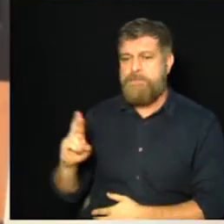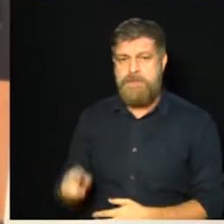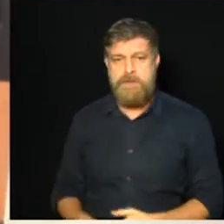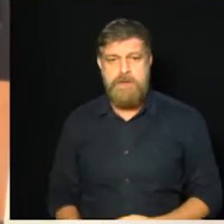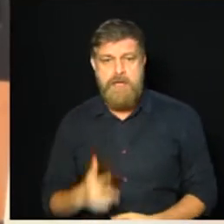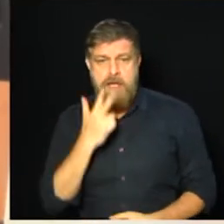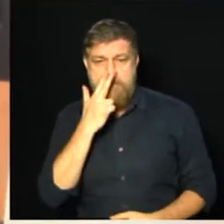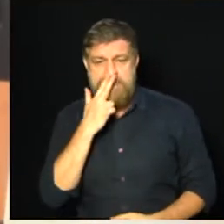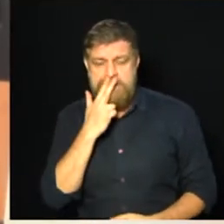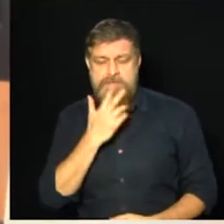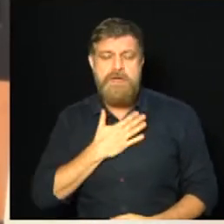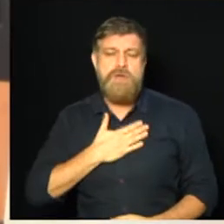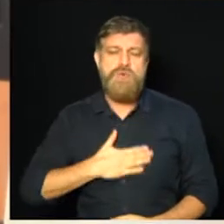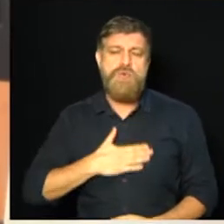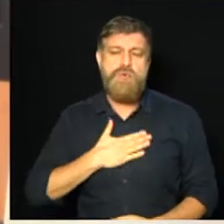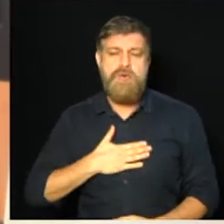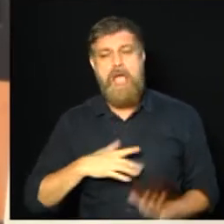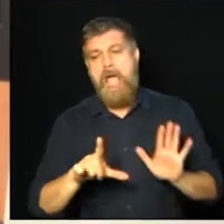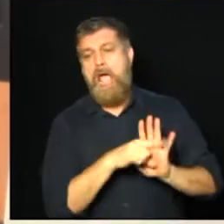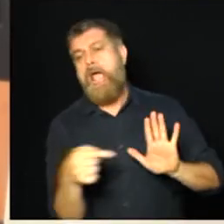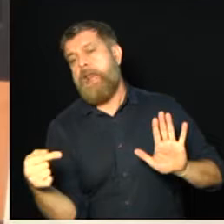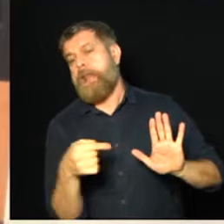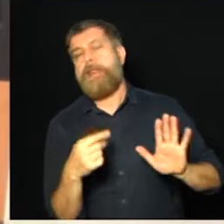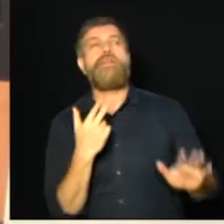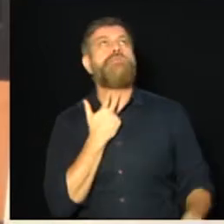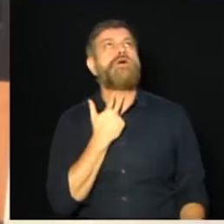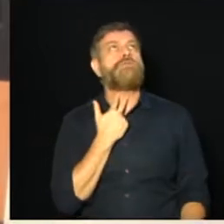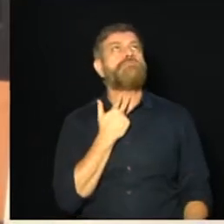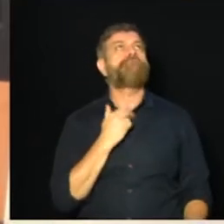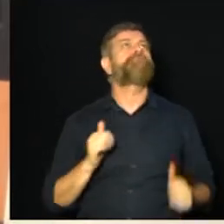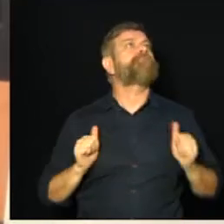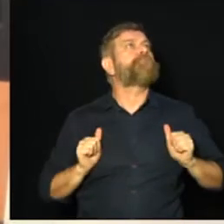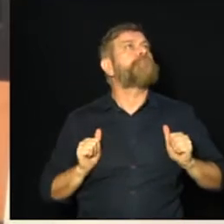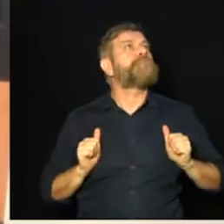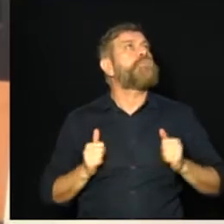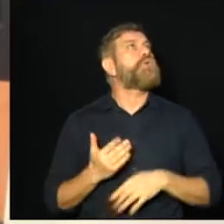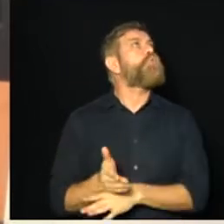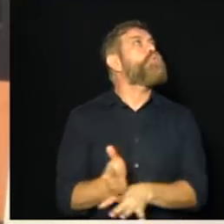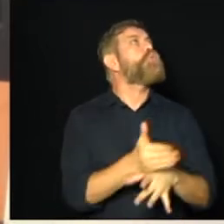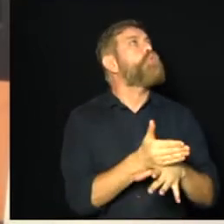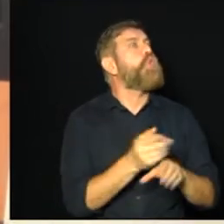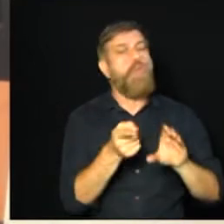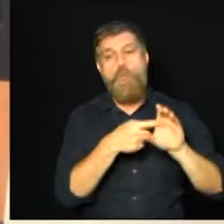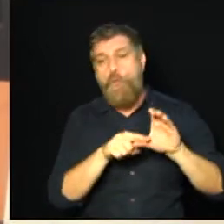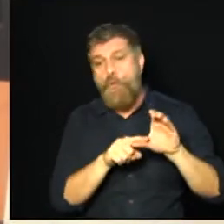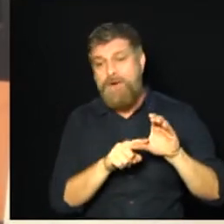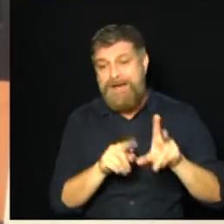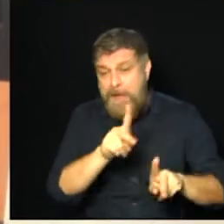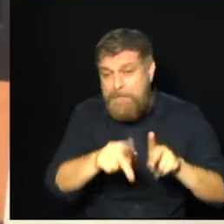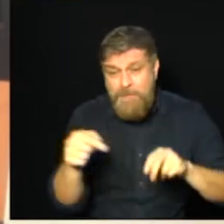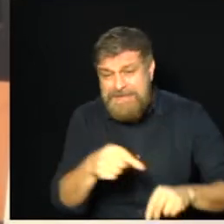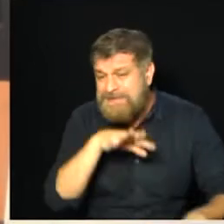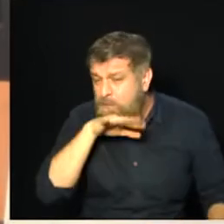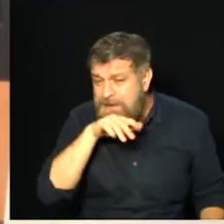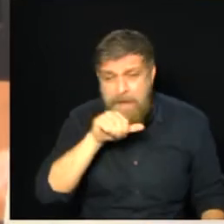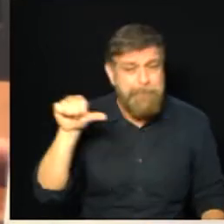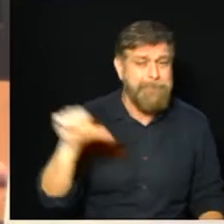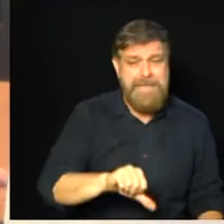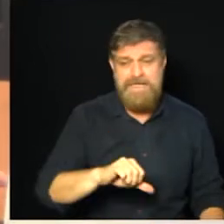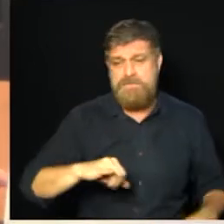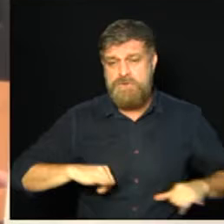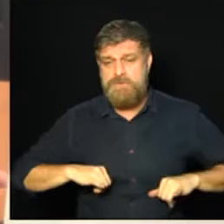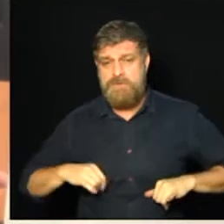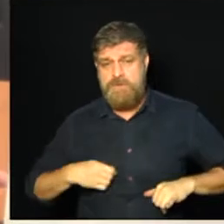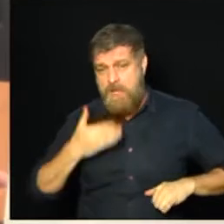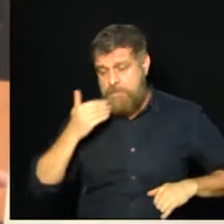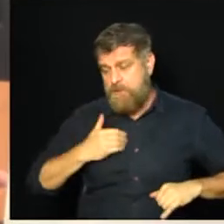e mais cômodo me escorar numa negativa legal e deixar a situação do jeito que está. Só que isso seria péssimo para a população. Então, acho que é melhor a gente